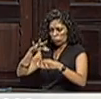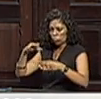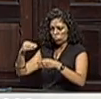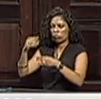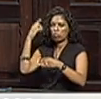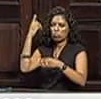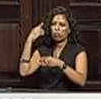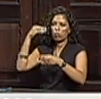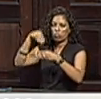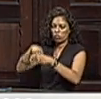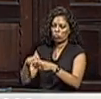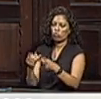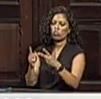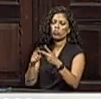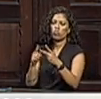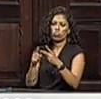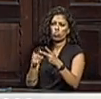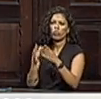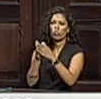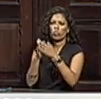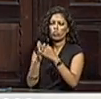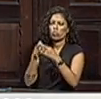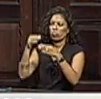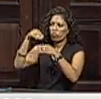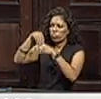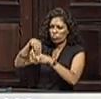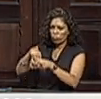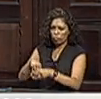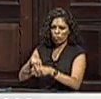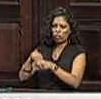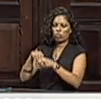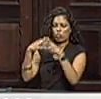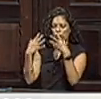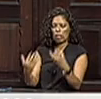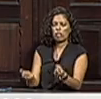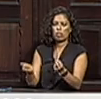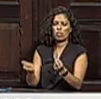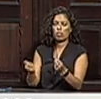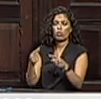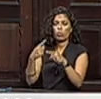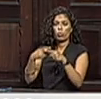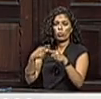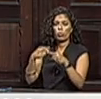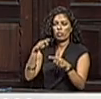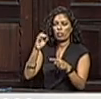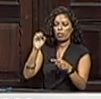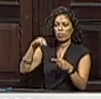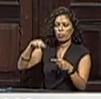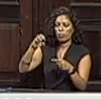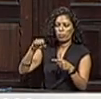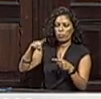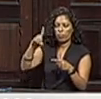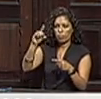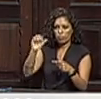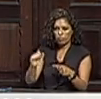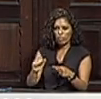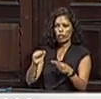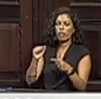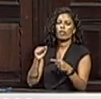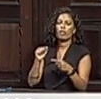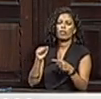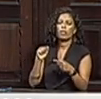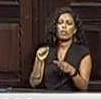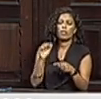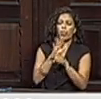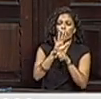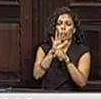Em segundo, que votem a favor, porque essa é uma emenda que busca dar mais efetividade ao